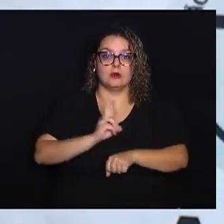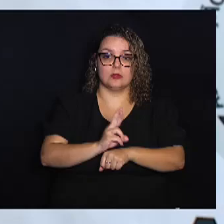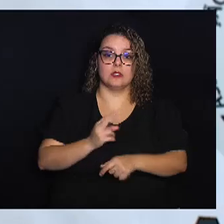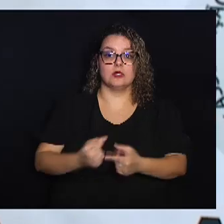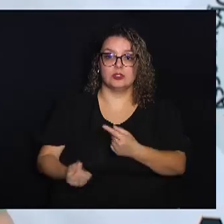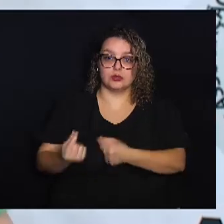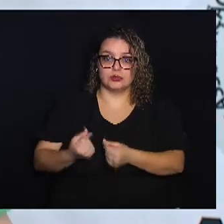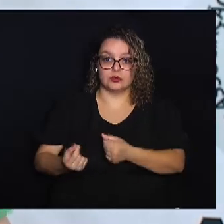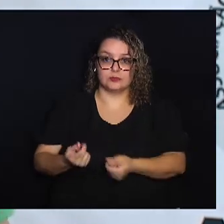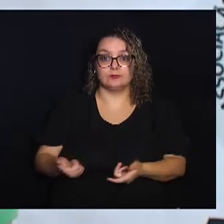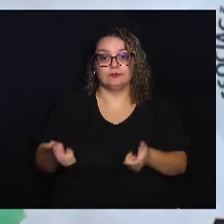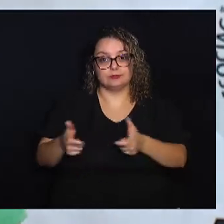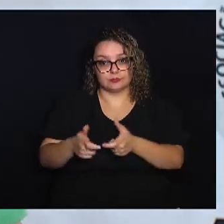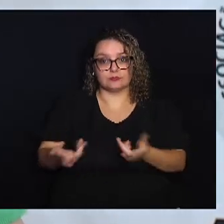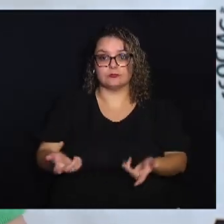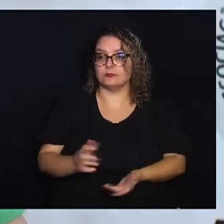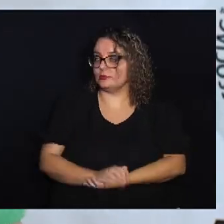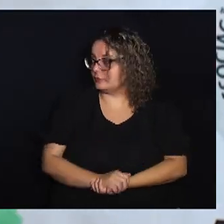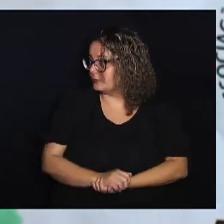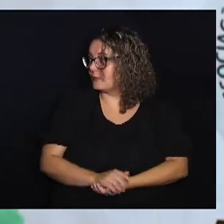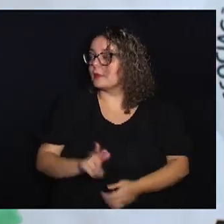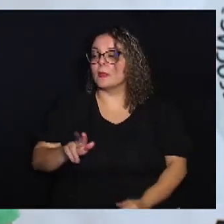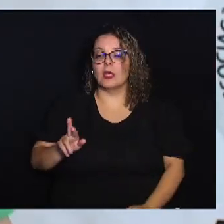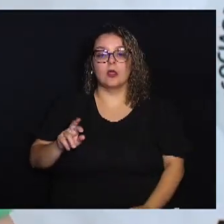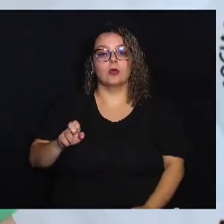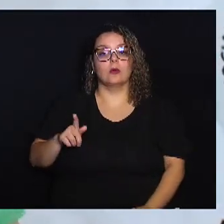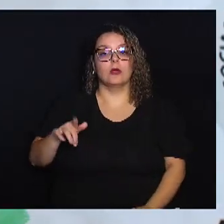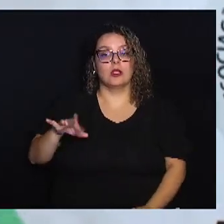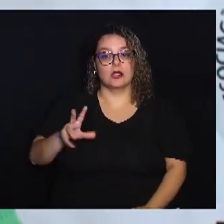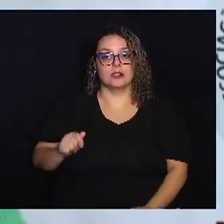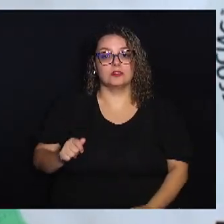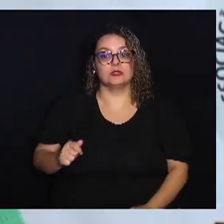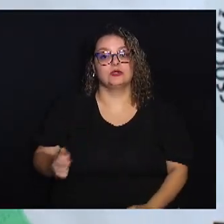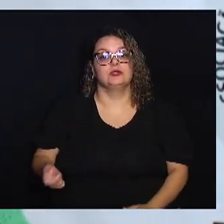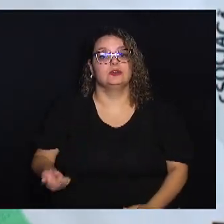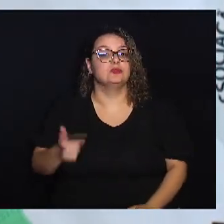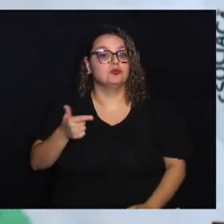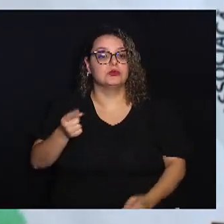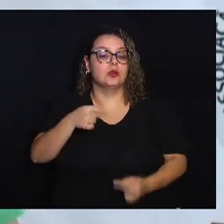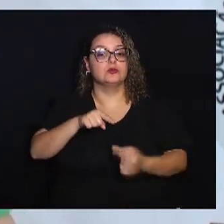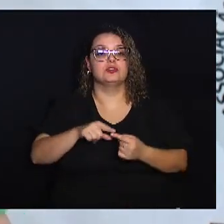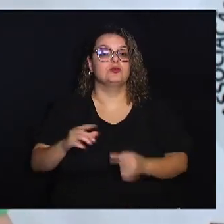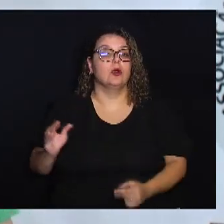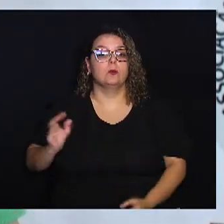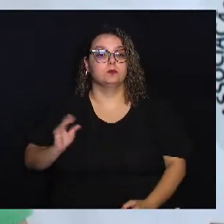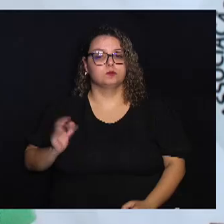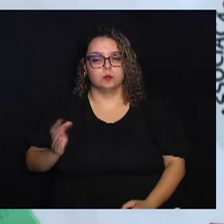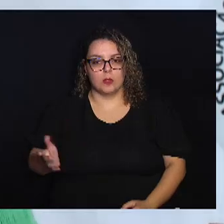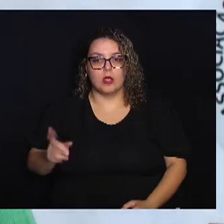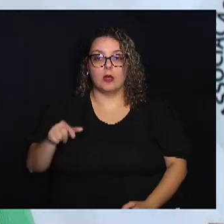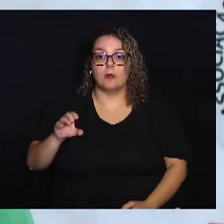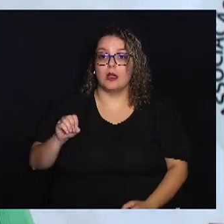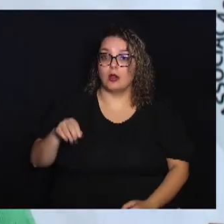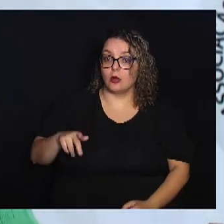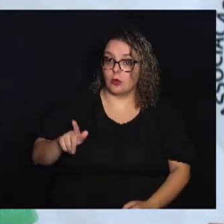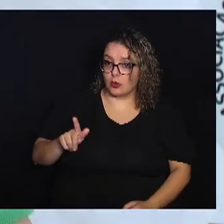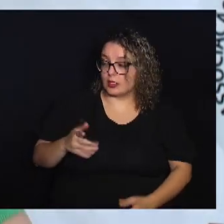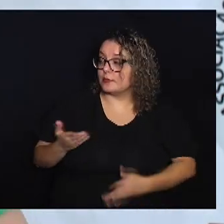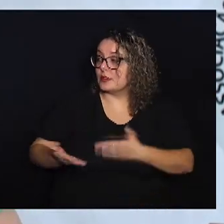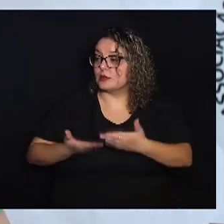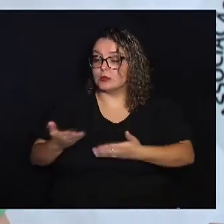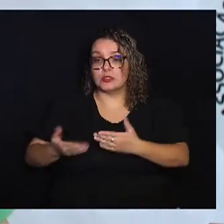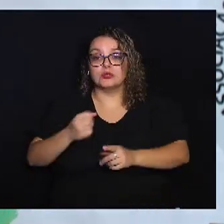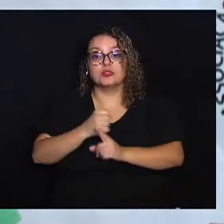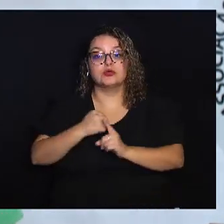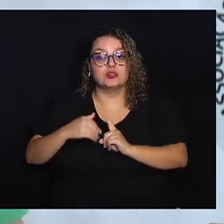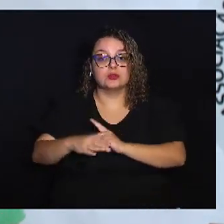Guardinha, ela é uma instituição sem fins lucrativos, é uma ONG que atende a sociedade civil e que presta um serviço a essa